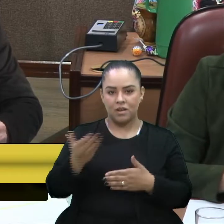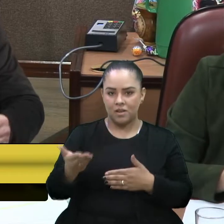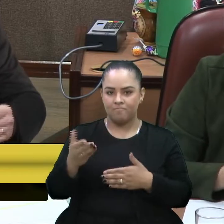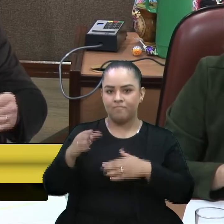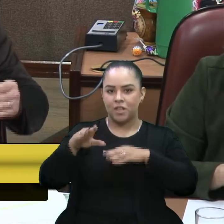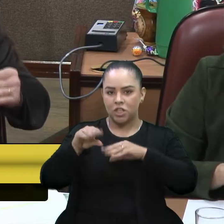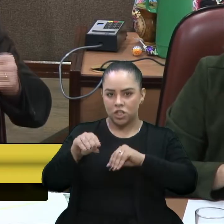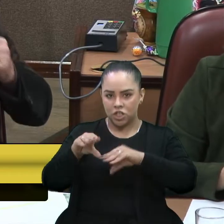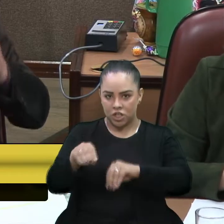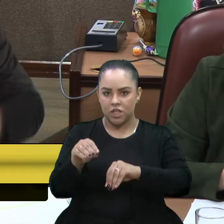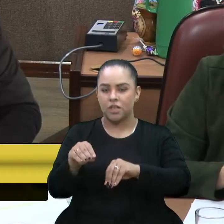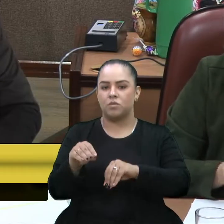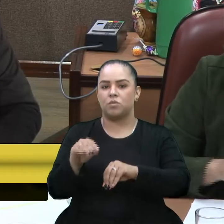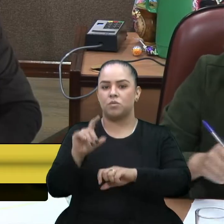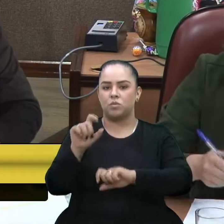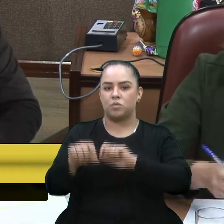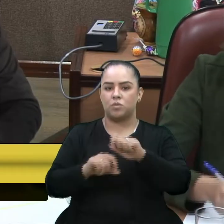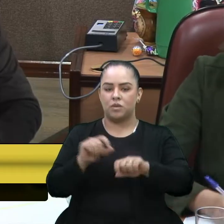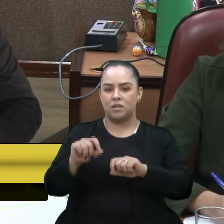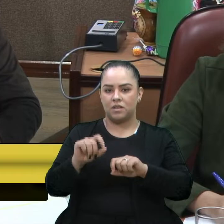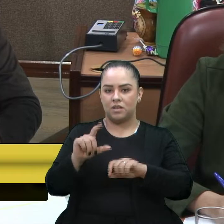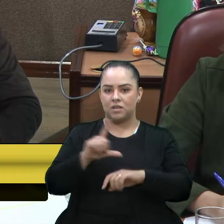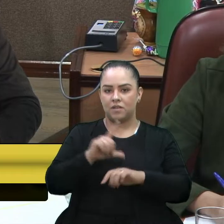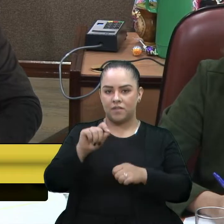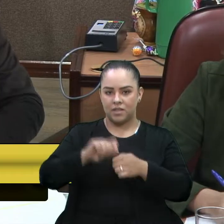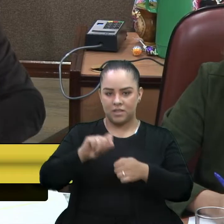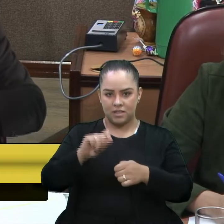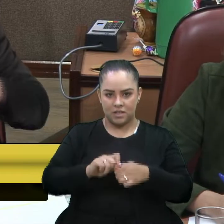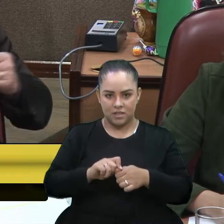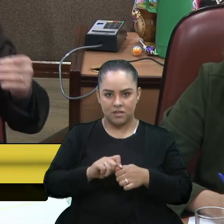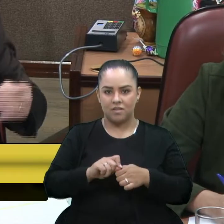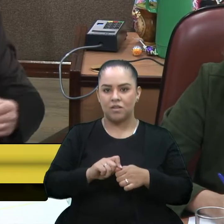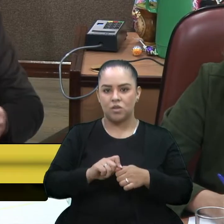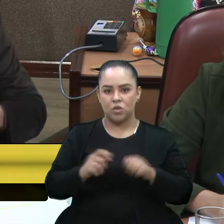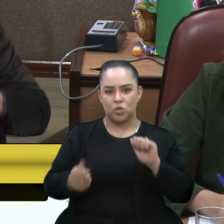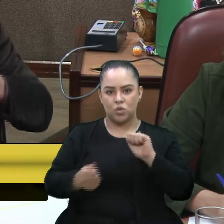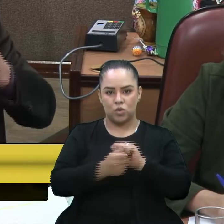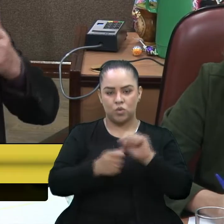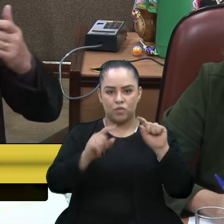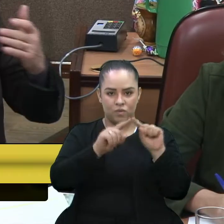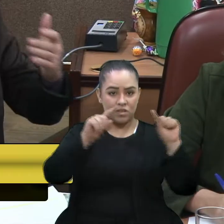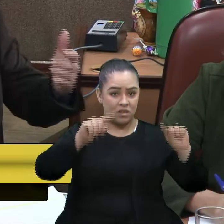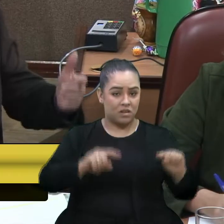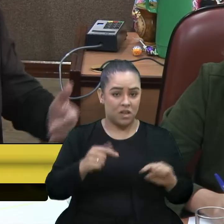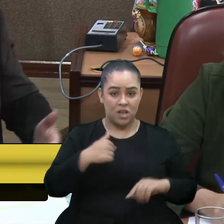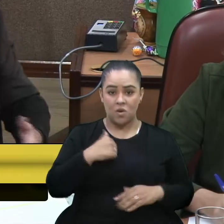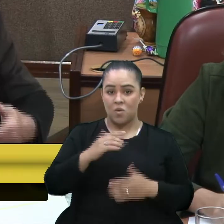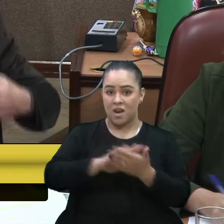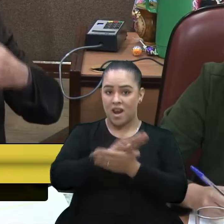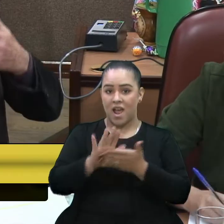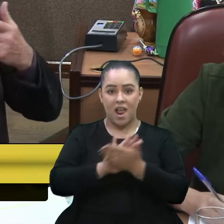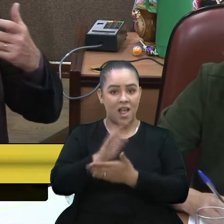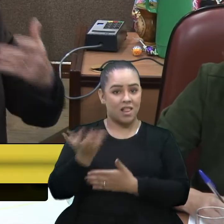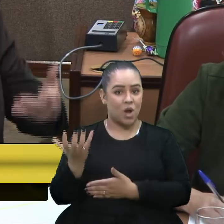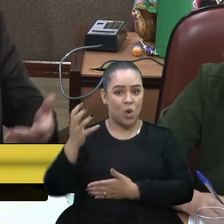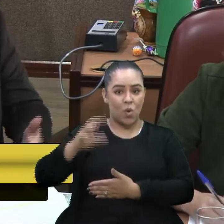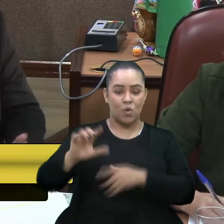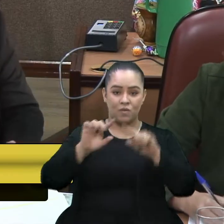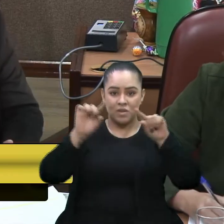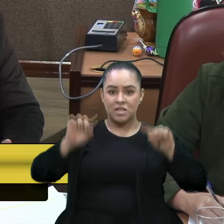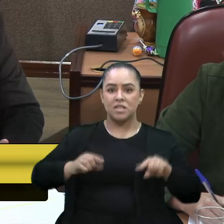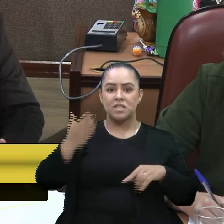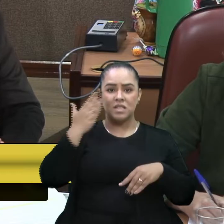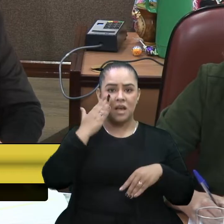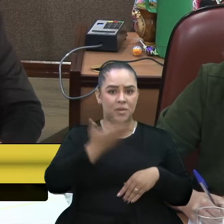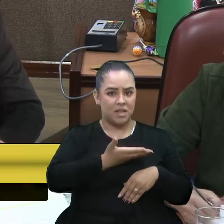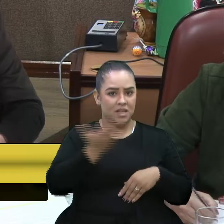interferindo, está agindo com os funcionários, que eu não tenho nada contra os funcionários, eu sei que eles têm seus